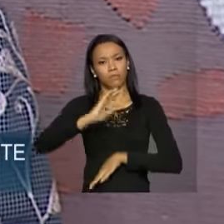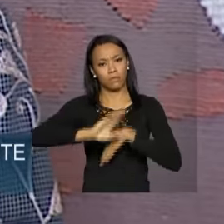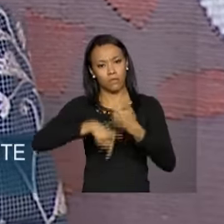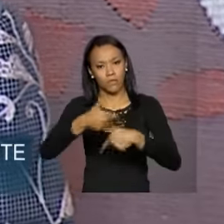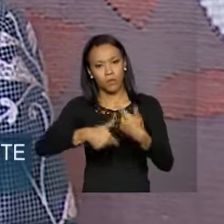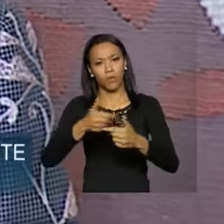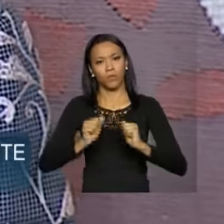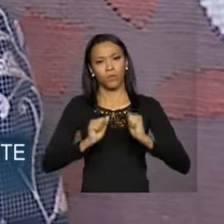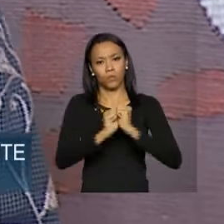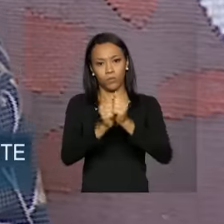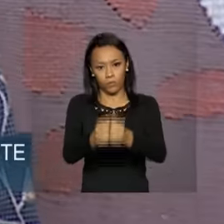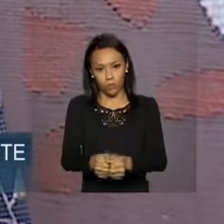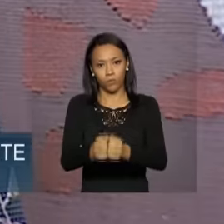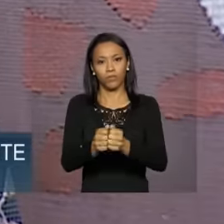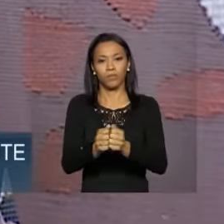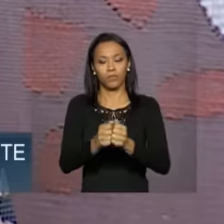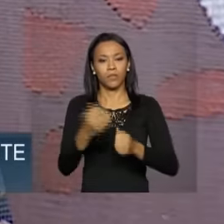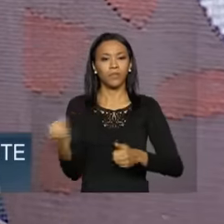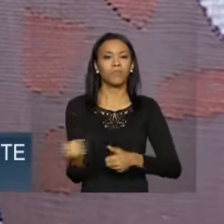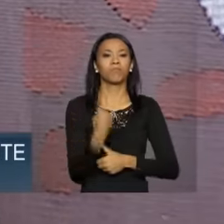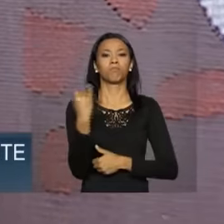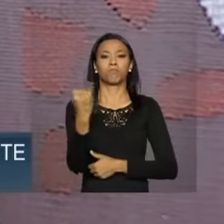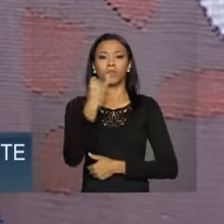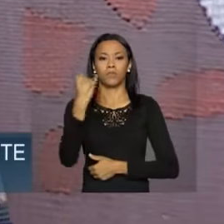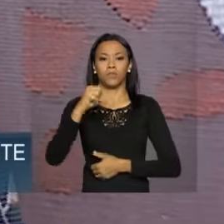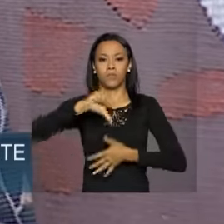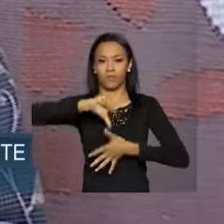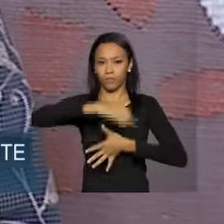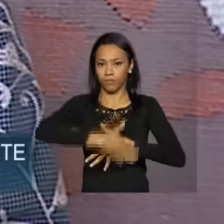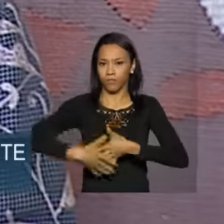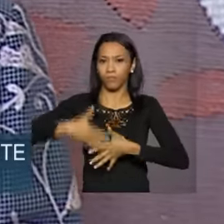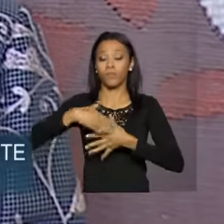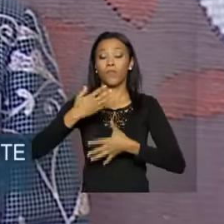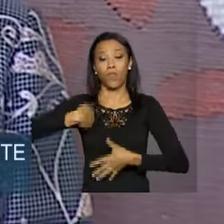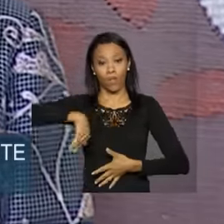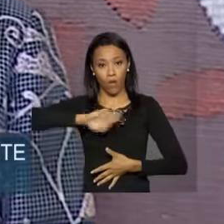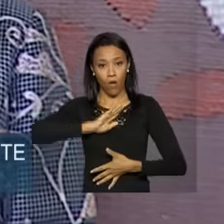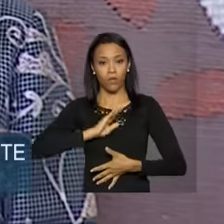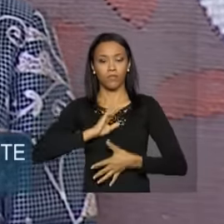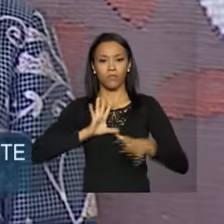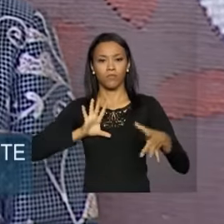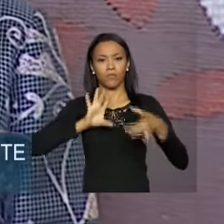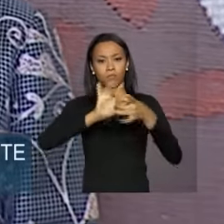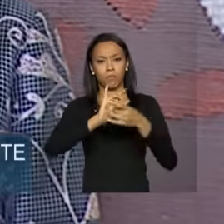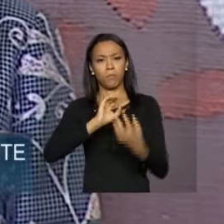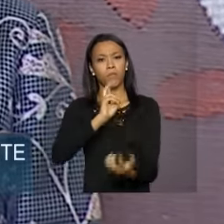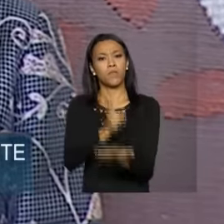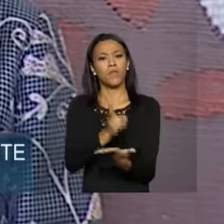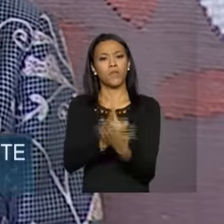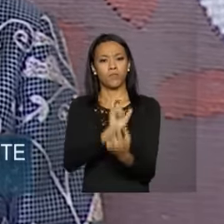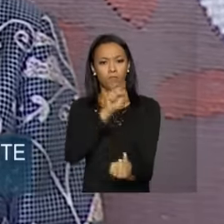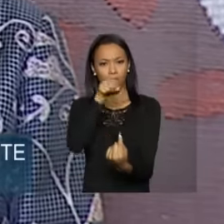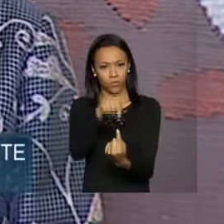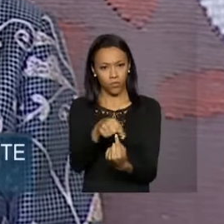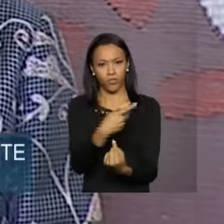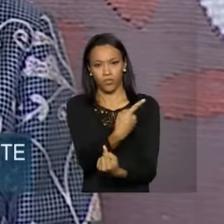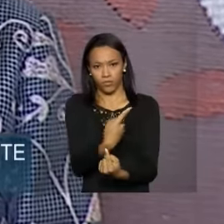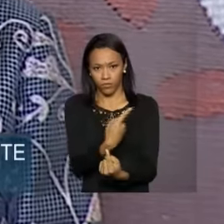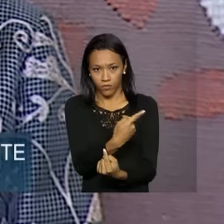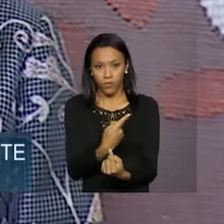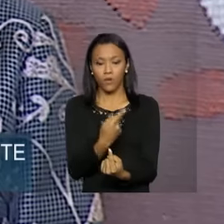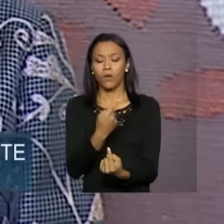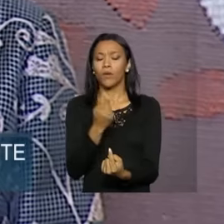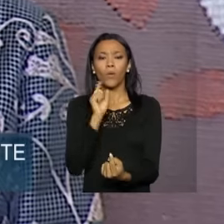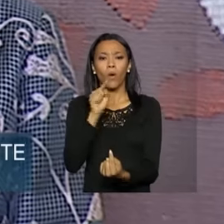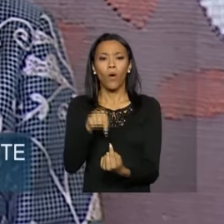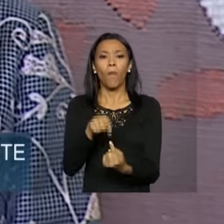conjunta tem para o nosso continente. Estamos unidos pelo objetivo de proporcionar melhores condições de